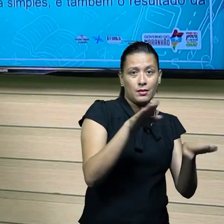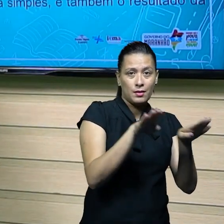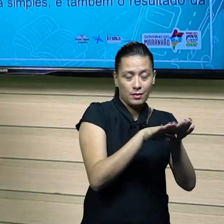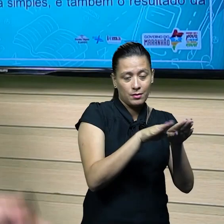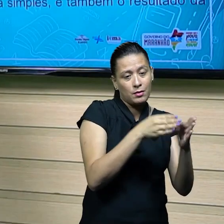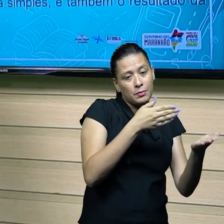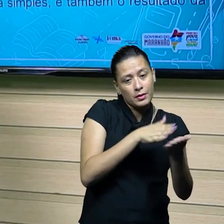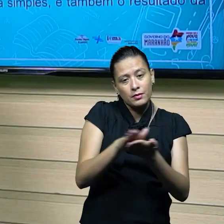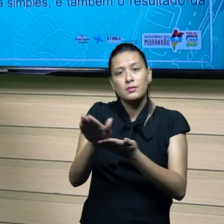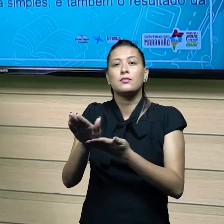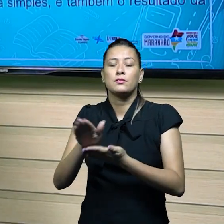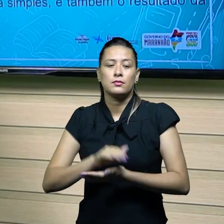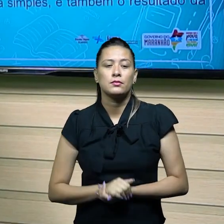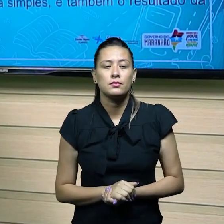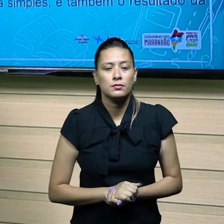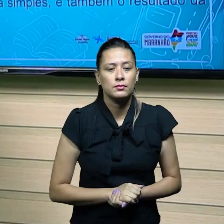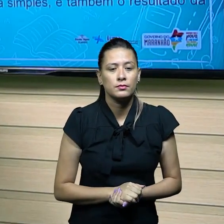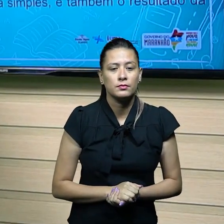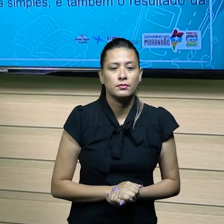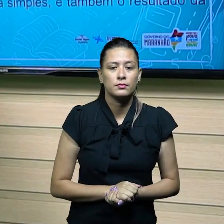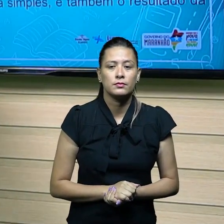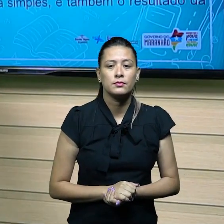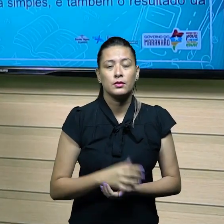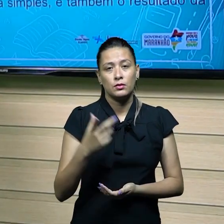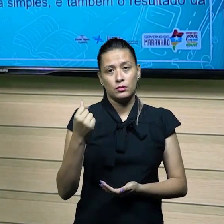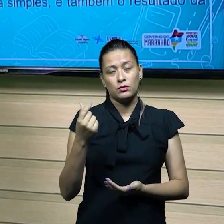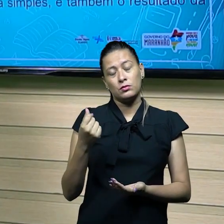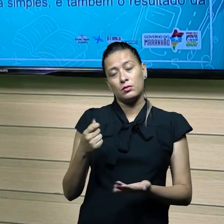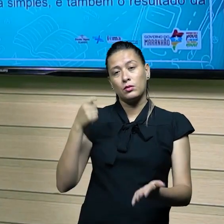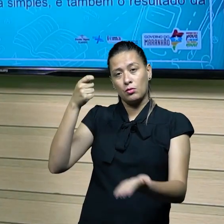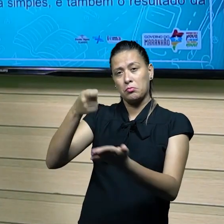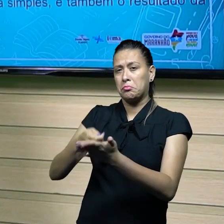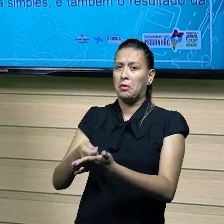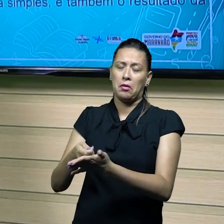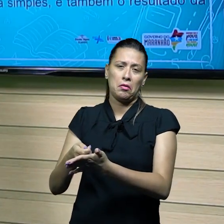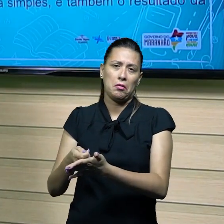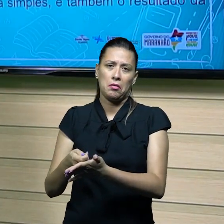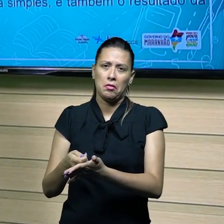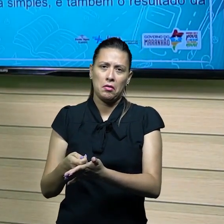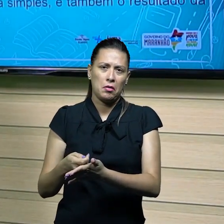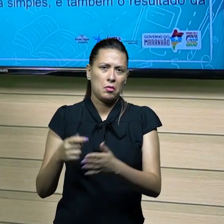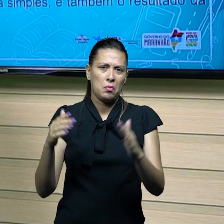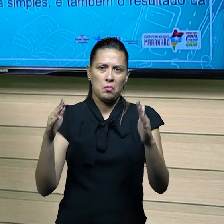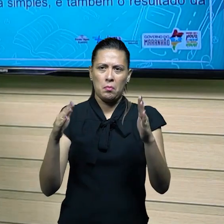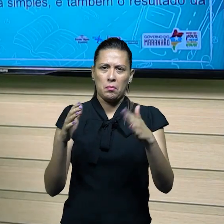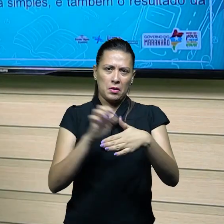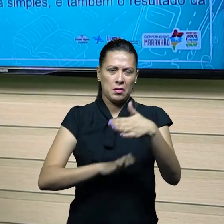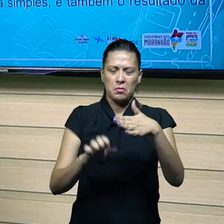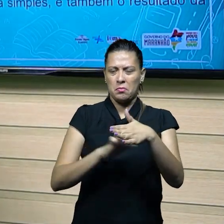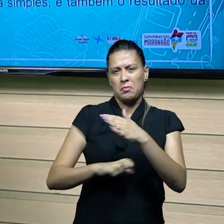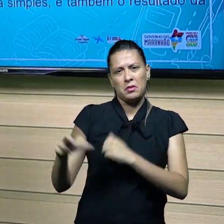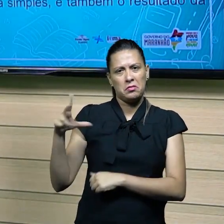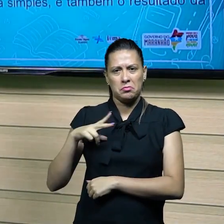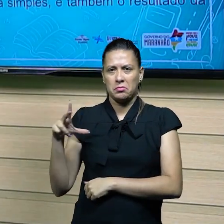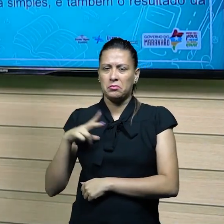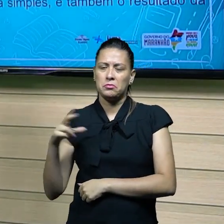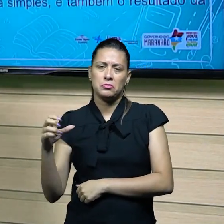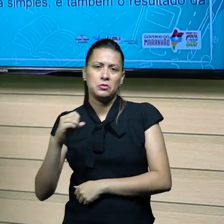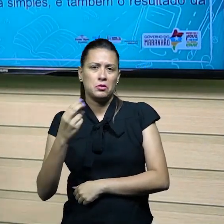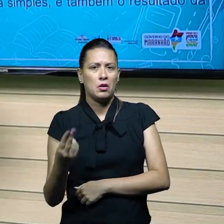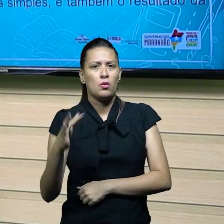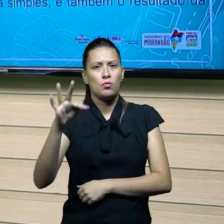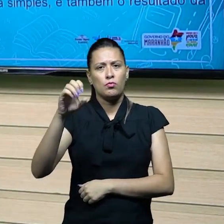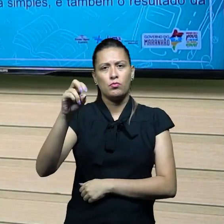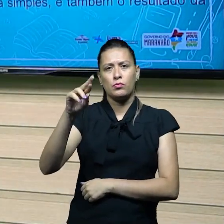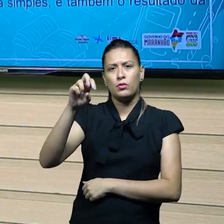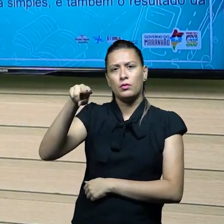algum terceirizado, para algum fornecedor, pagamentos de funcionários. Então, saídas é o que sai da minha empresa e o lucro vai ser exatamente o que entra.